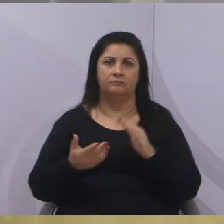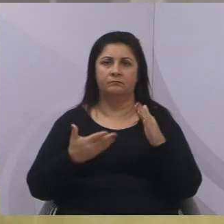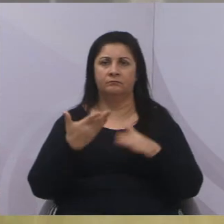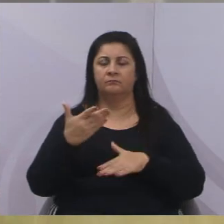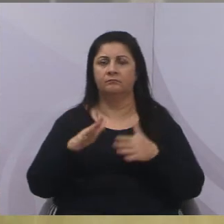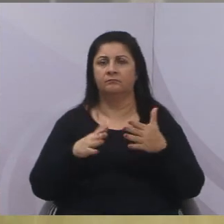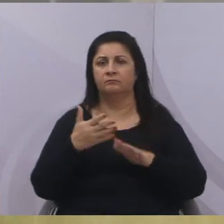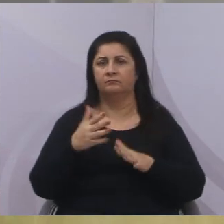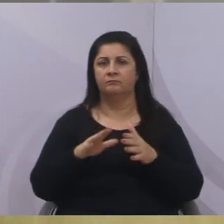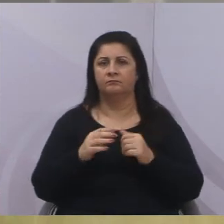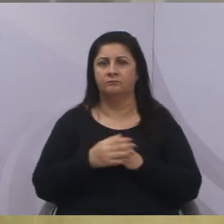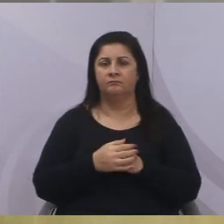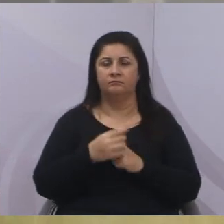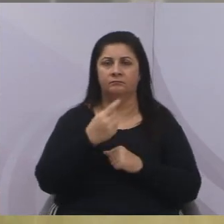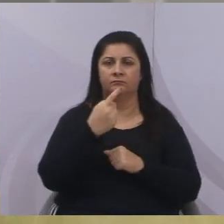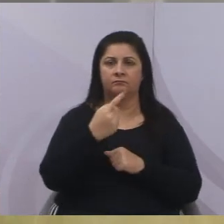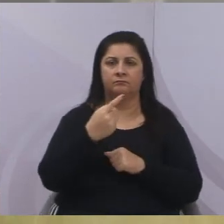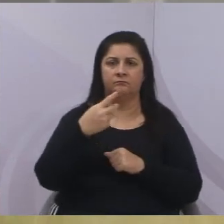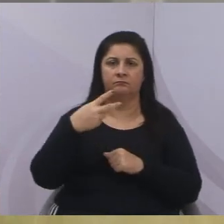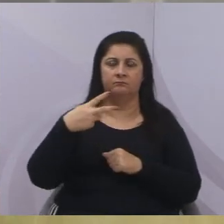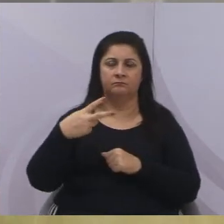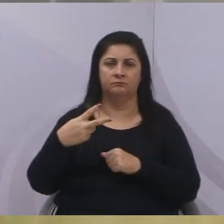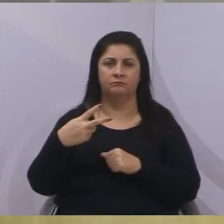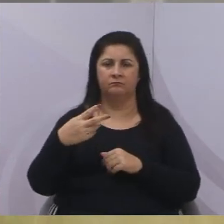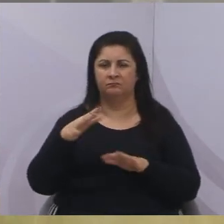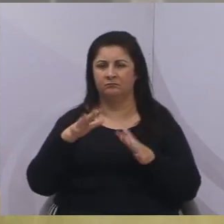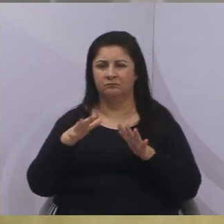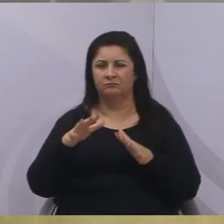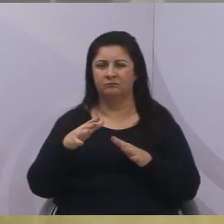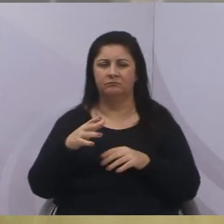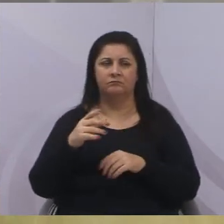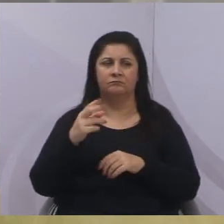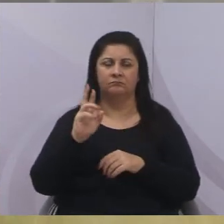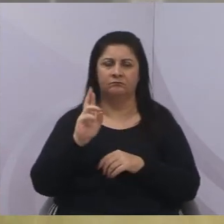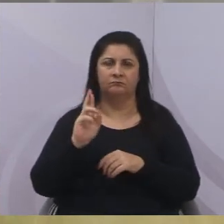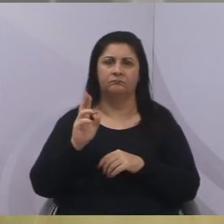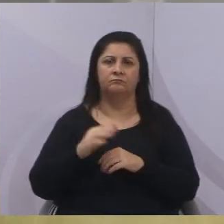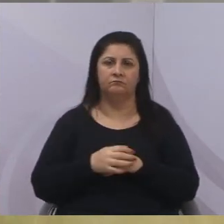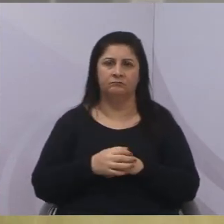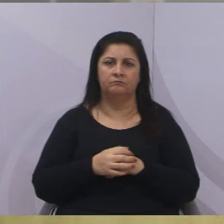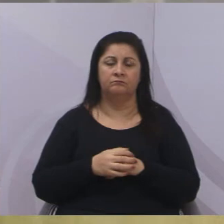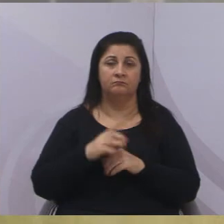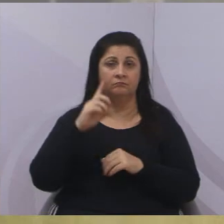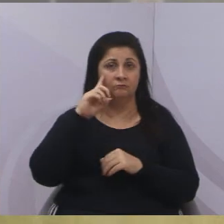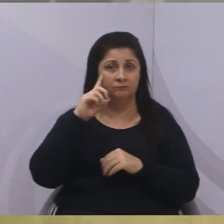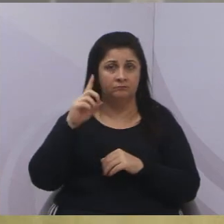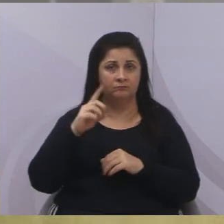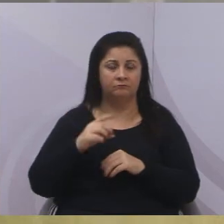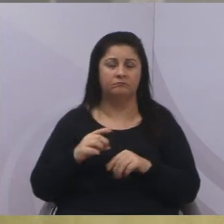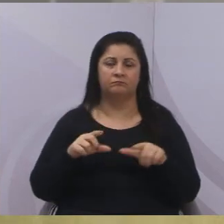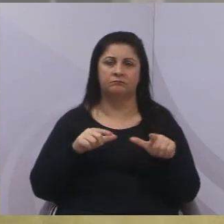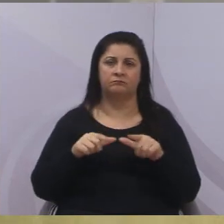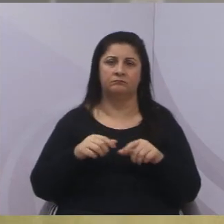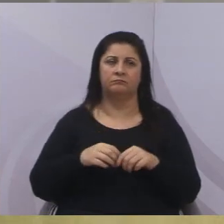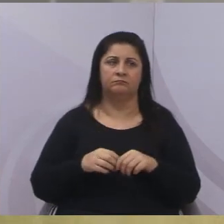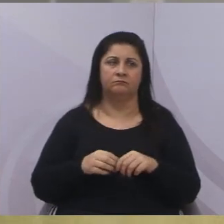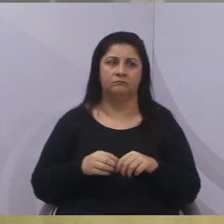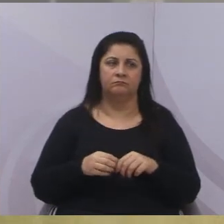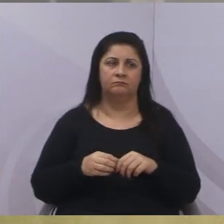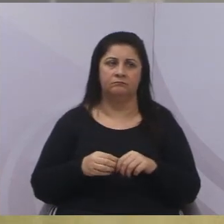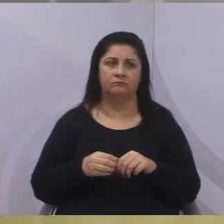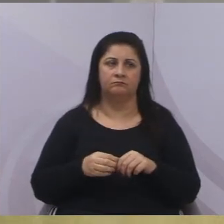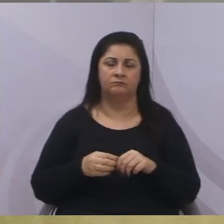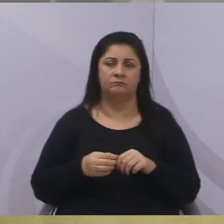aproximadamente 1.200 e alguns reais aí, por dia de trabalho. Quer dizer, é